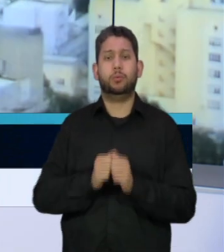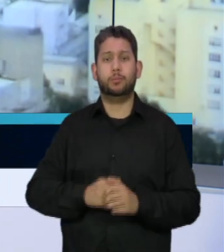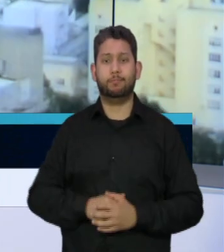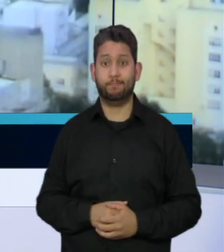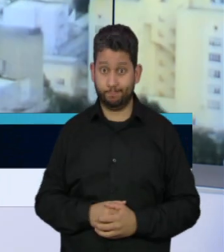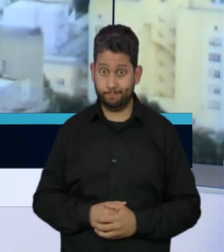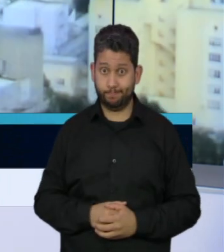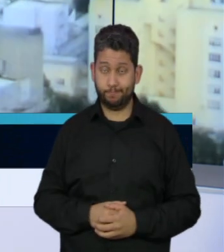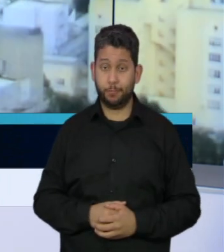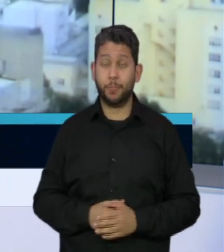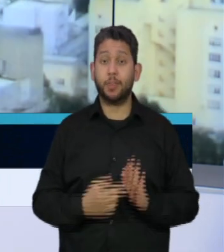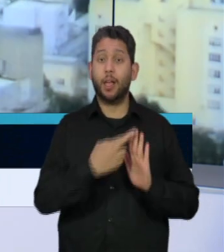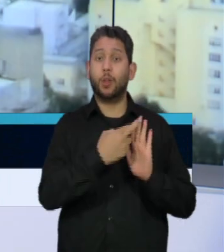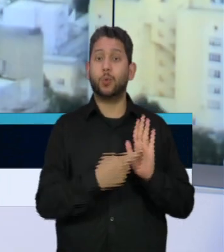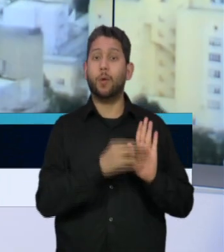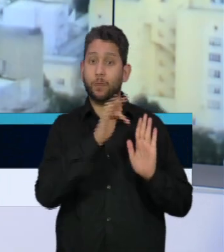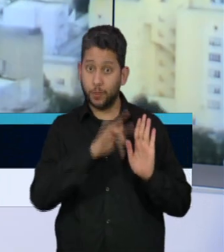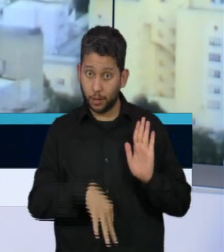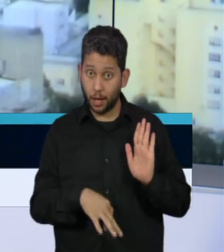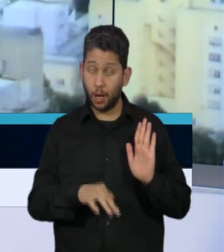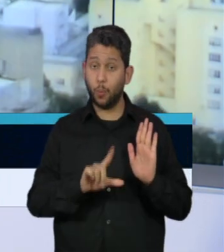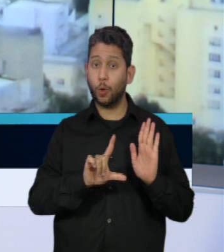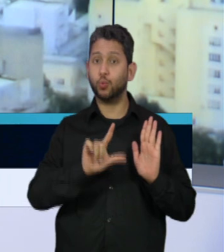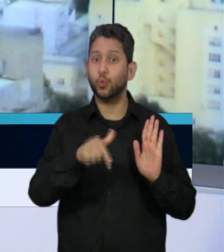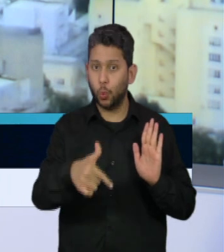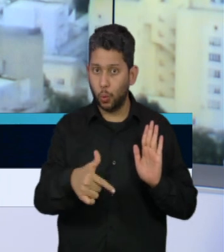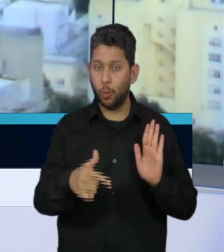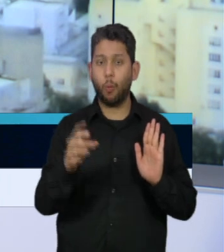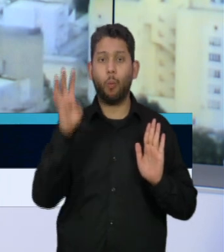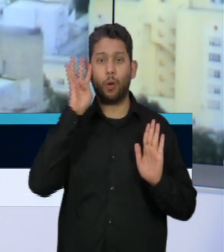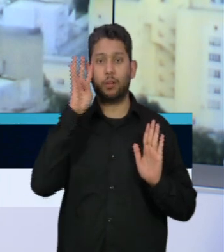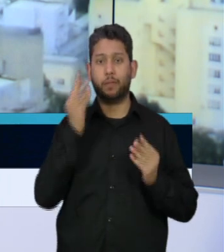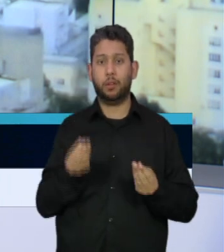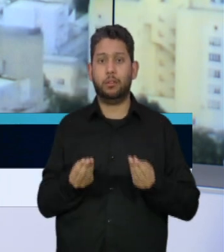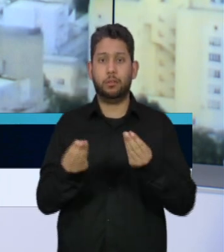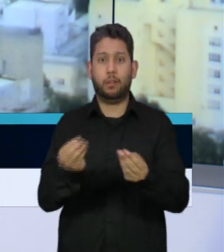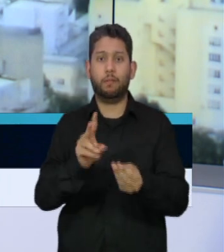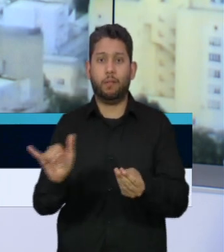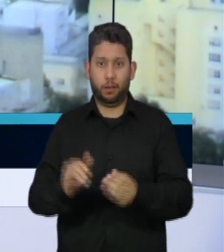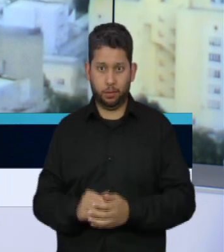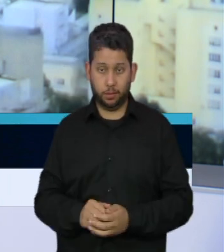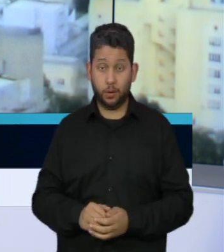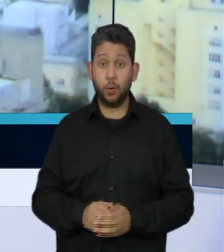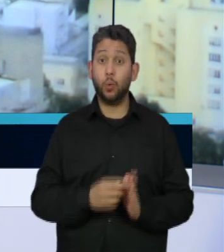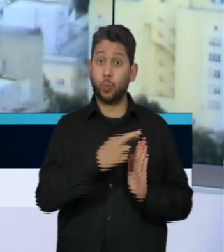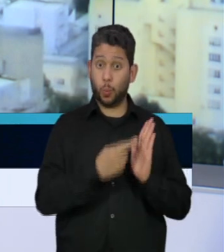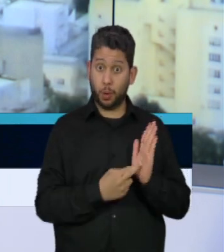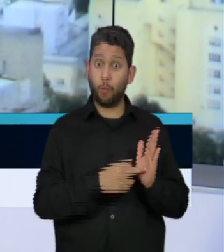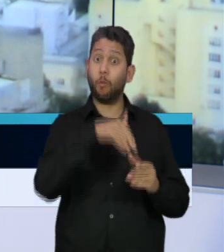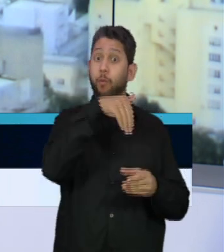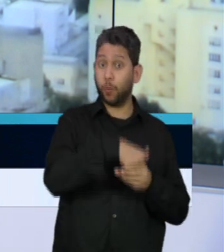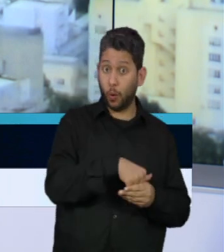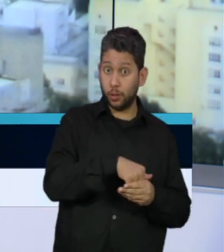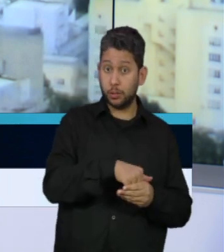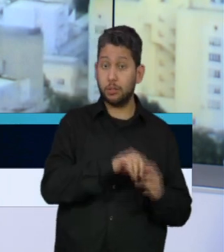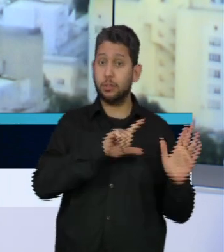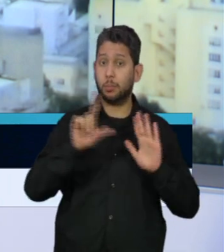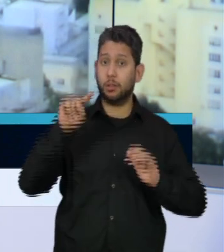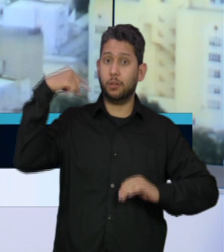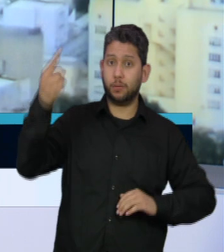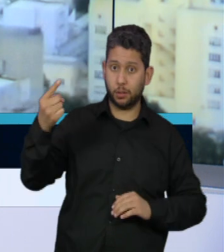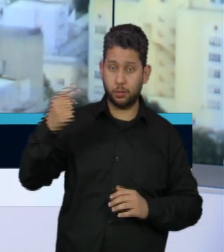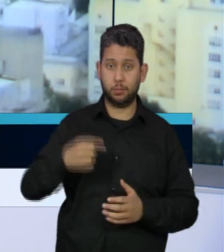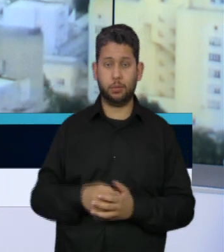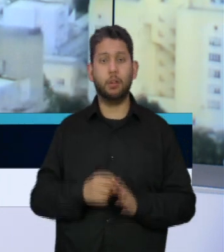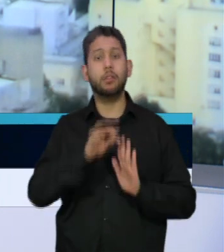A leitura do relatório final da CPI foi adiada para a próxima quarta-feira. A votação do documento está prevista para a semana que vem.